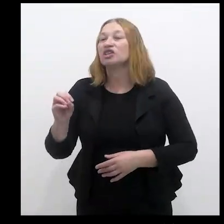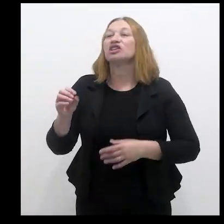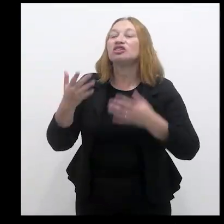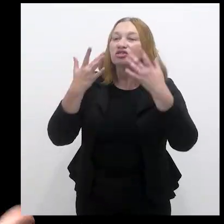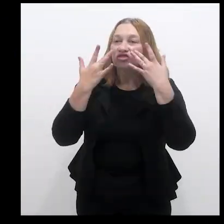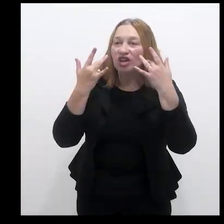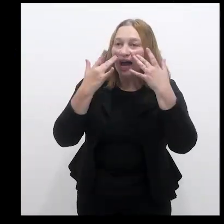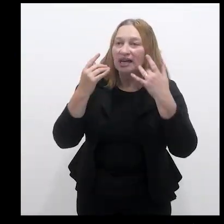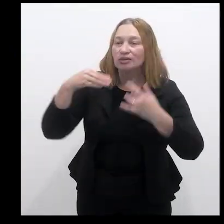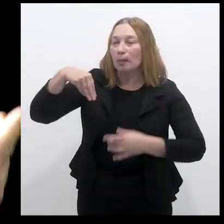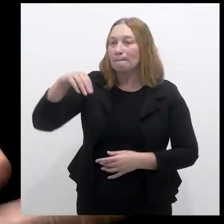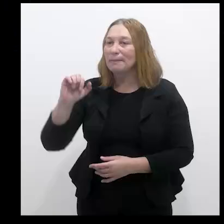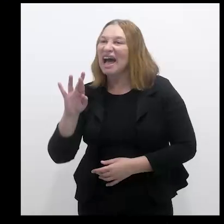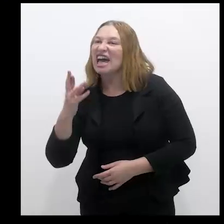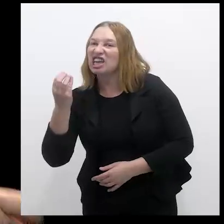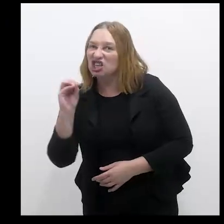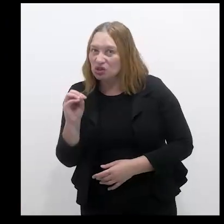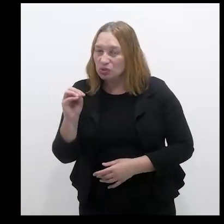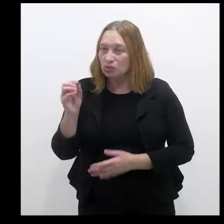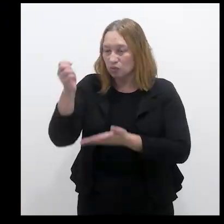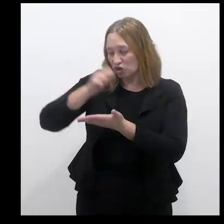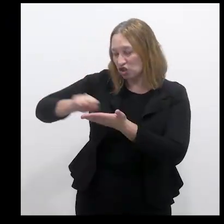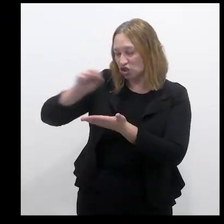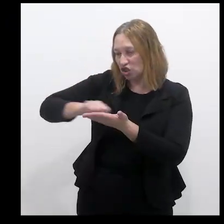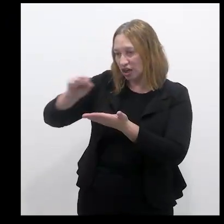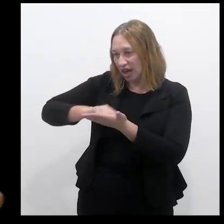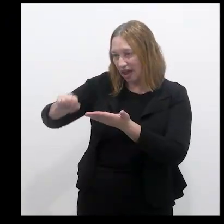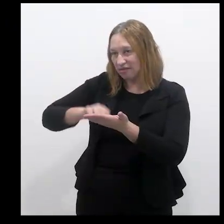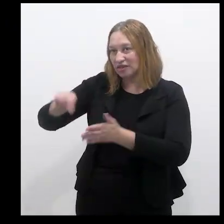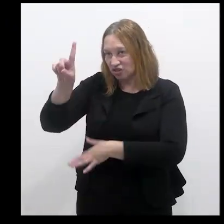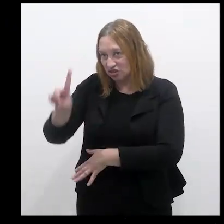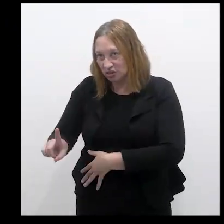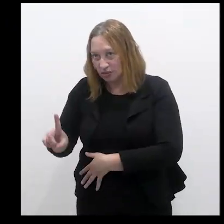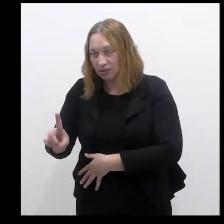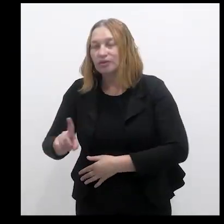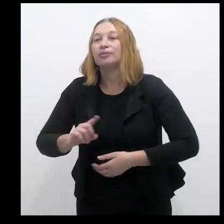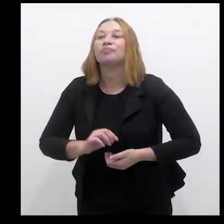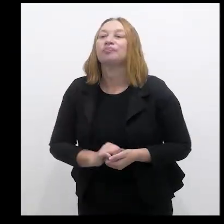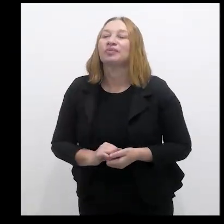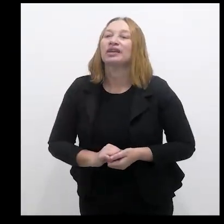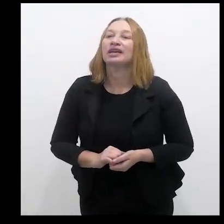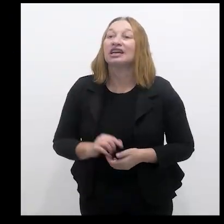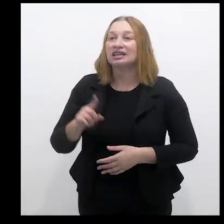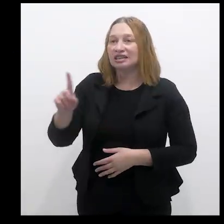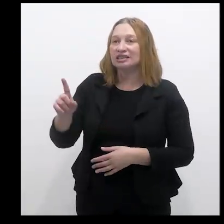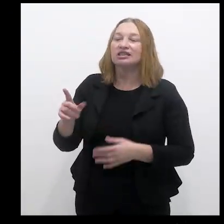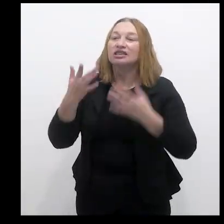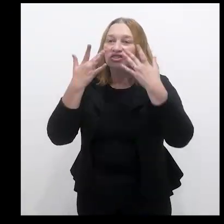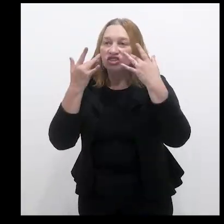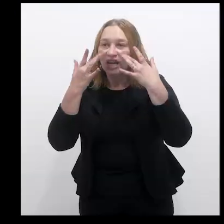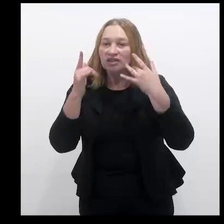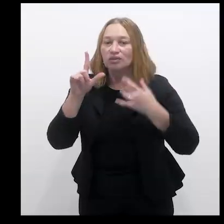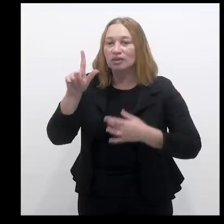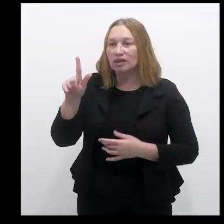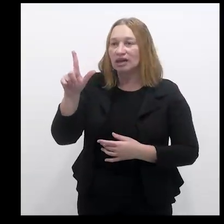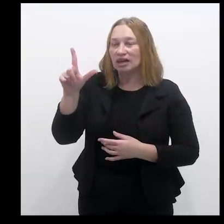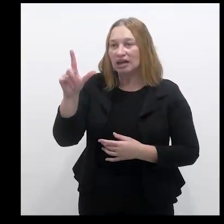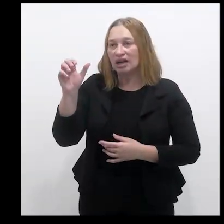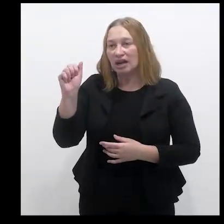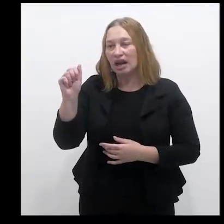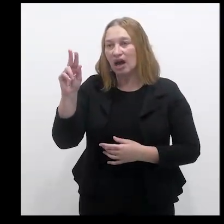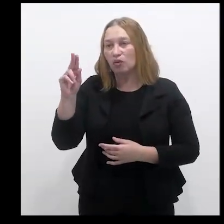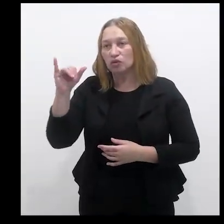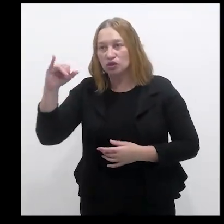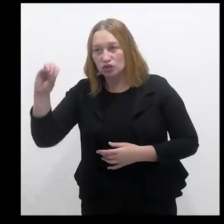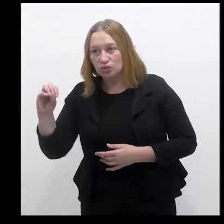primeiro espetáculo do Thiago Marinho, que é ator também. Primeiro espetáculo que ele escreve e dirige com Rodrigo Fagundes, Lucas Drummond, tá lá no Teatro